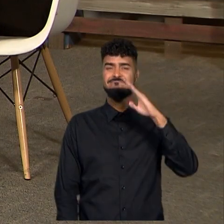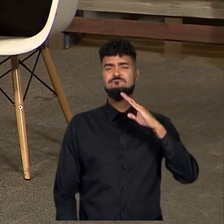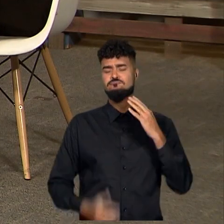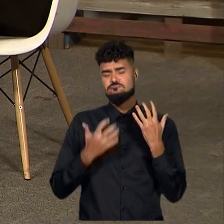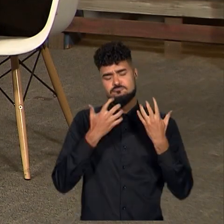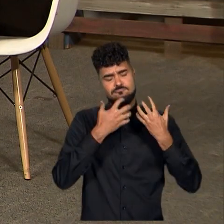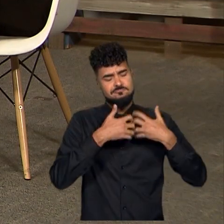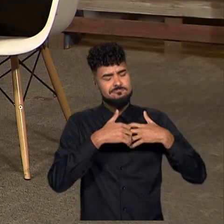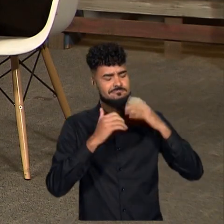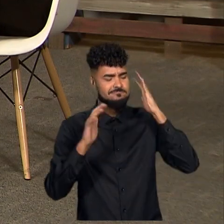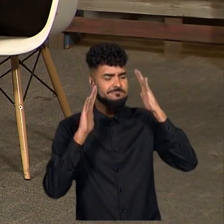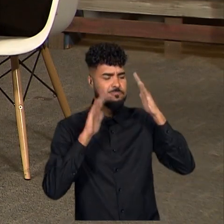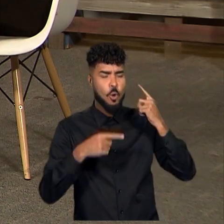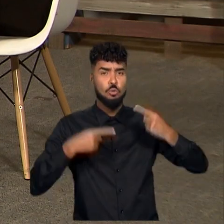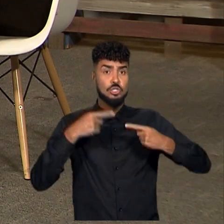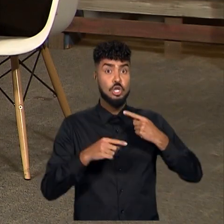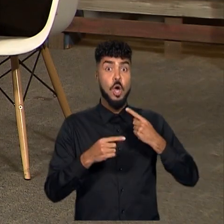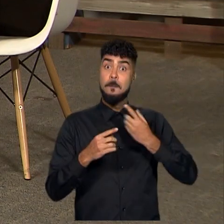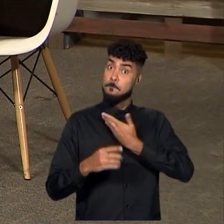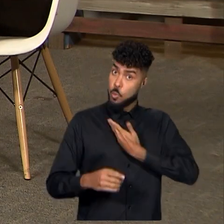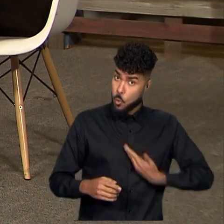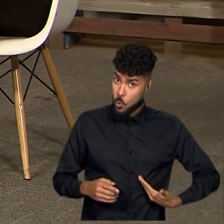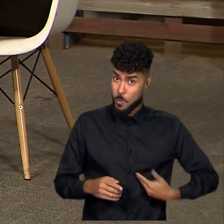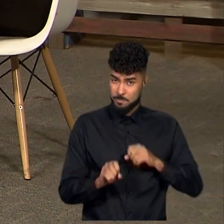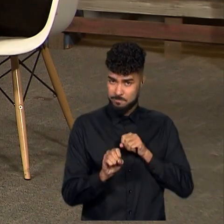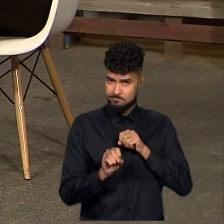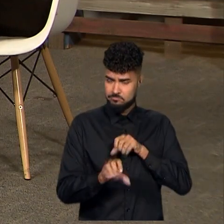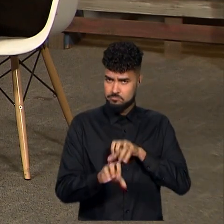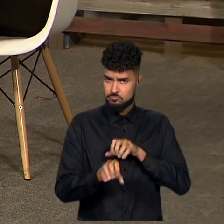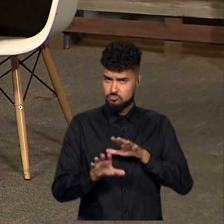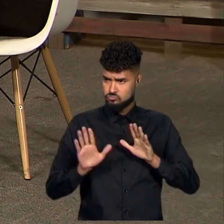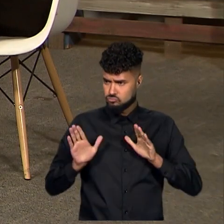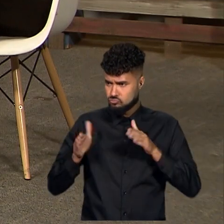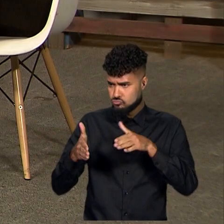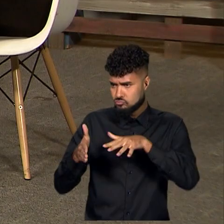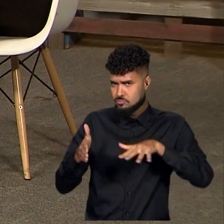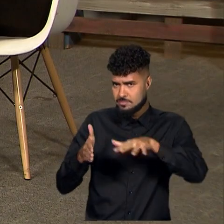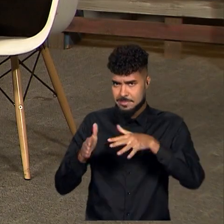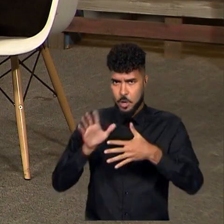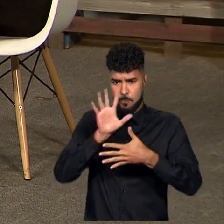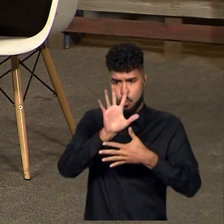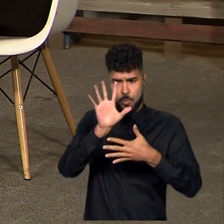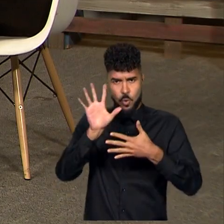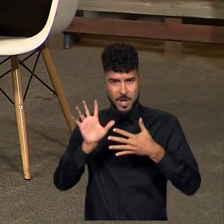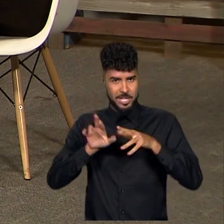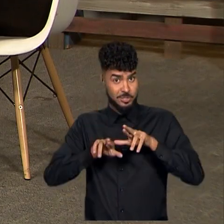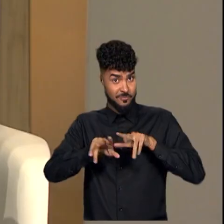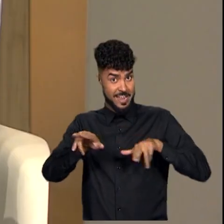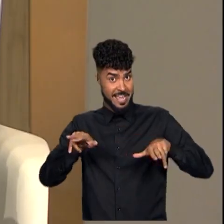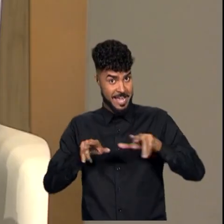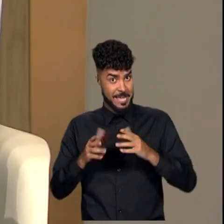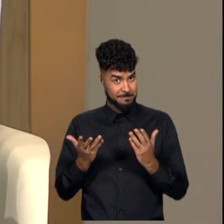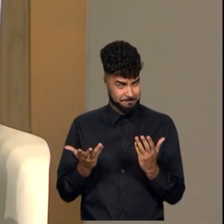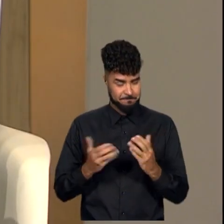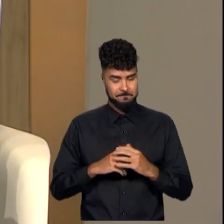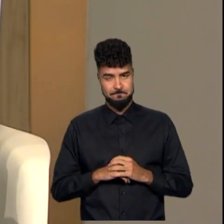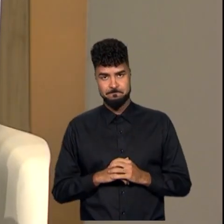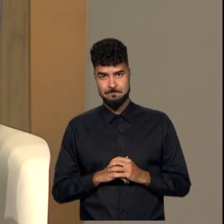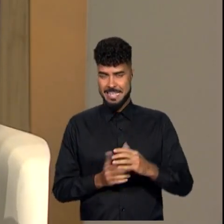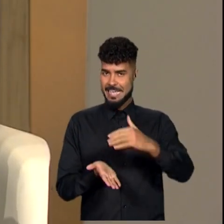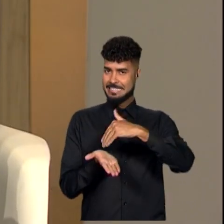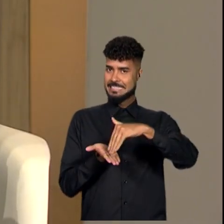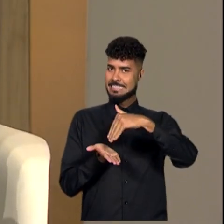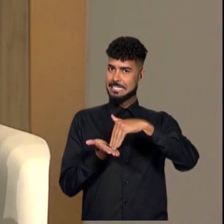políticas públicas educacionais para alguns públicos que são públicos diferentes, digamos assim, né? Então, dentro da